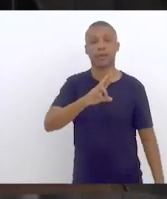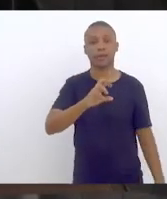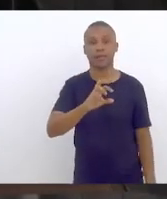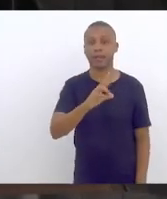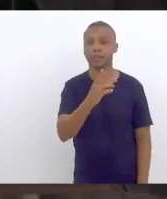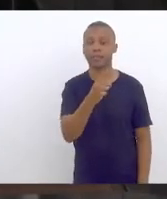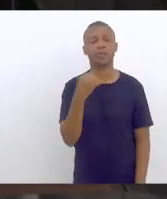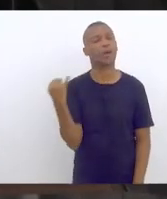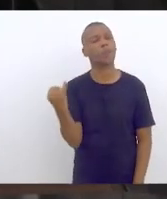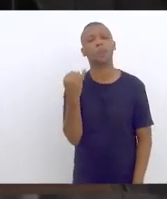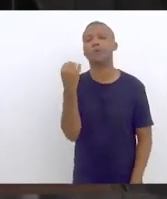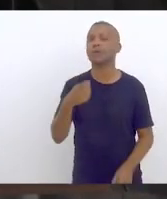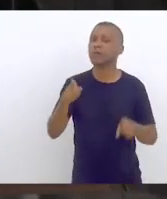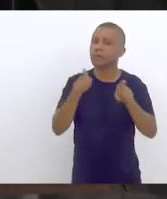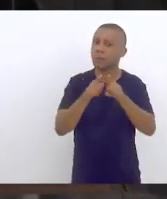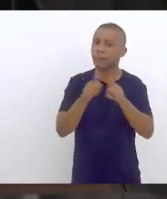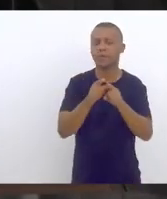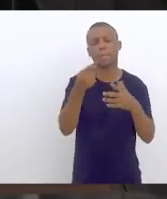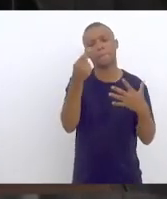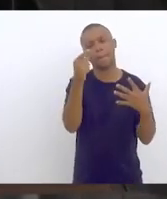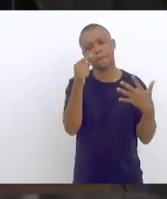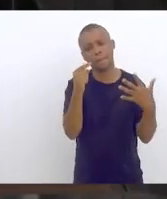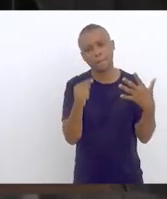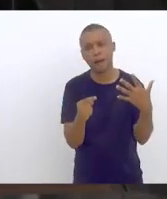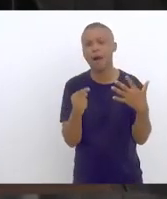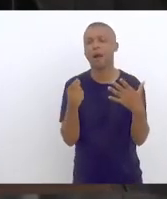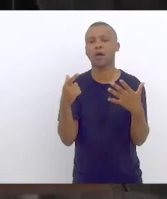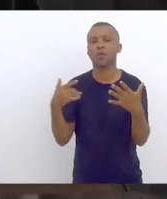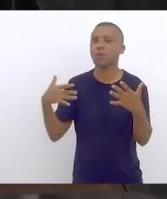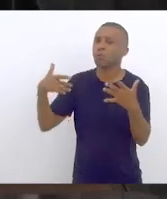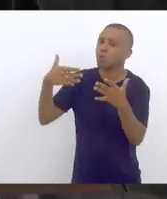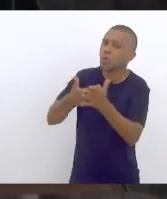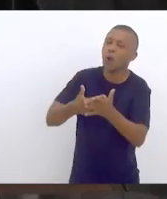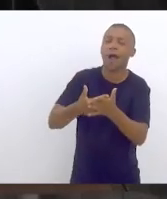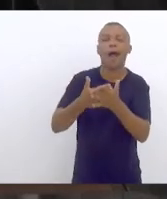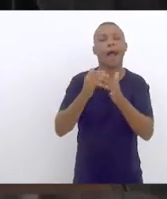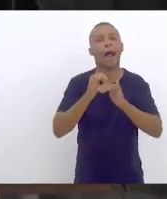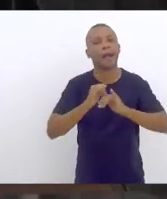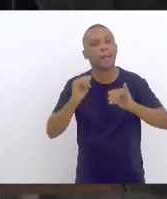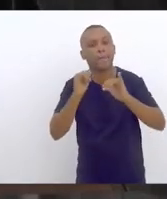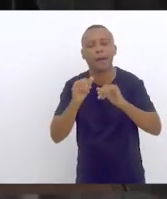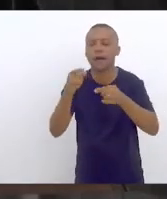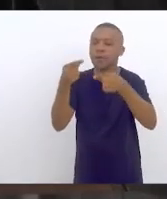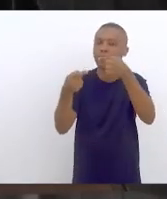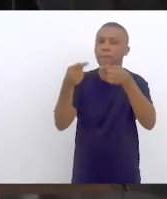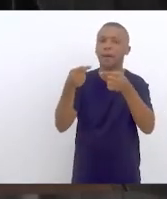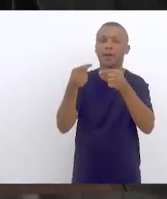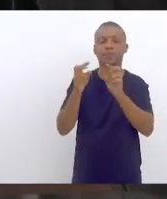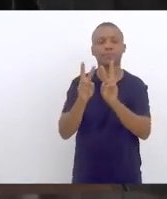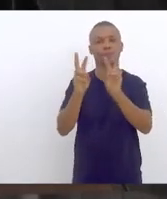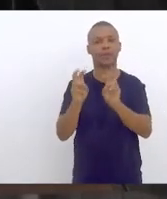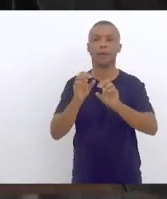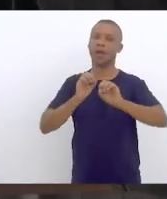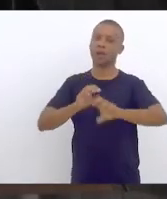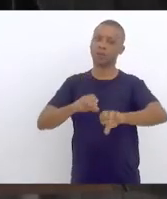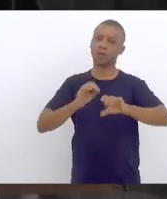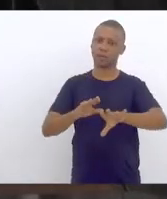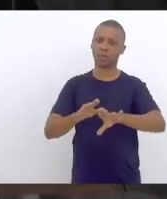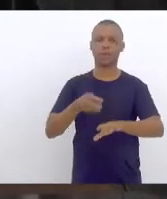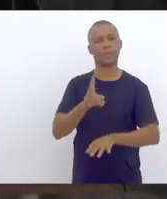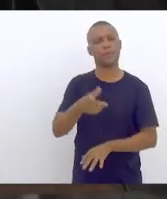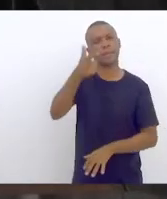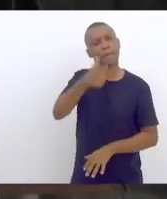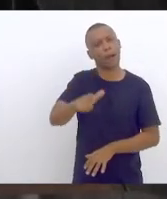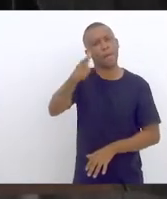importante aliás durante toda a campanha durante todos debates e quando a pau altera educação eu não cansava de dizer de repetir